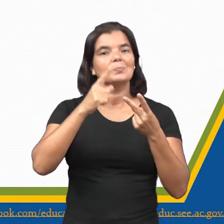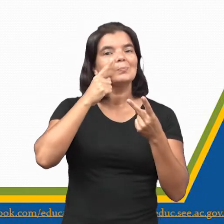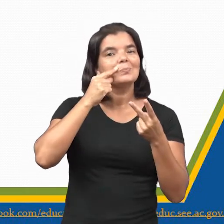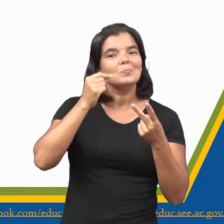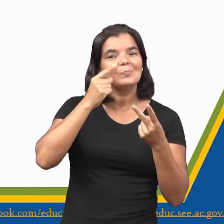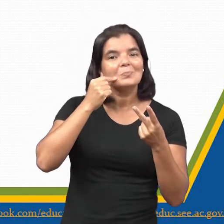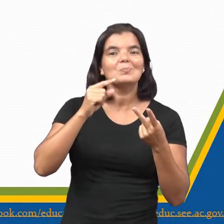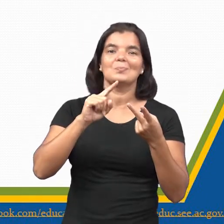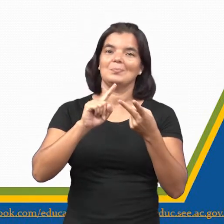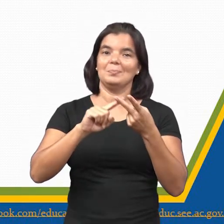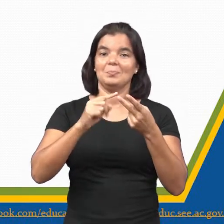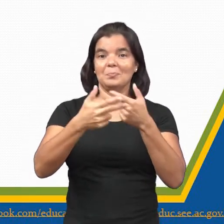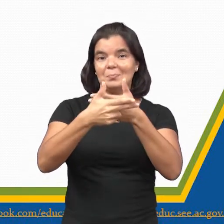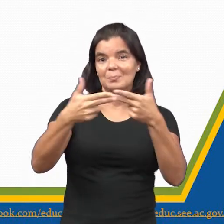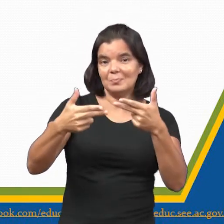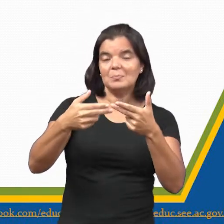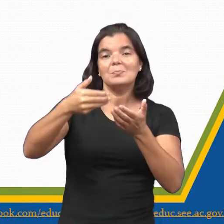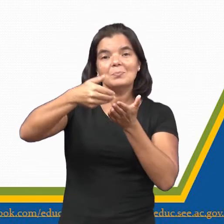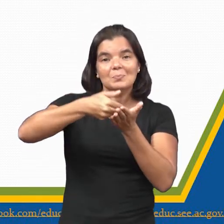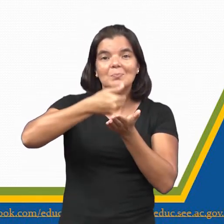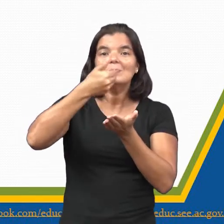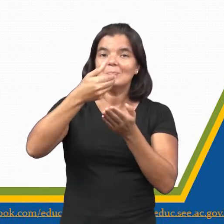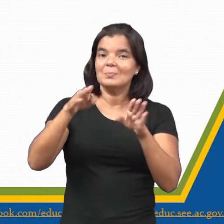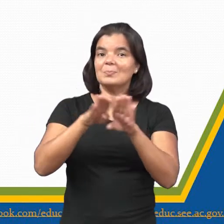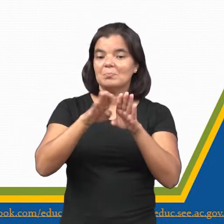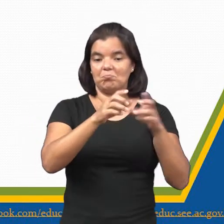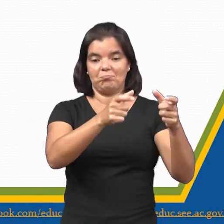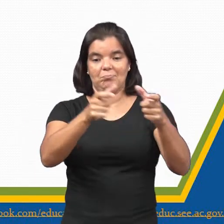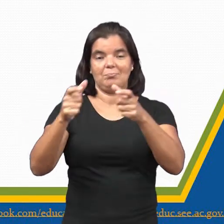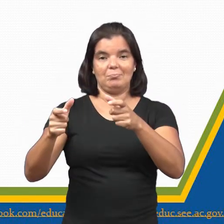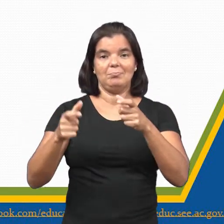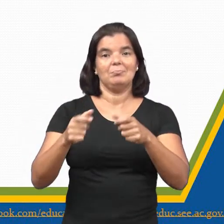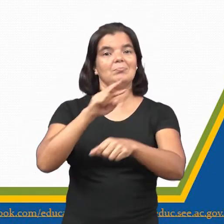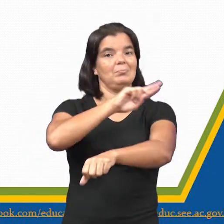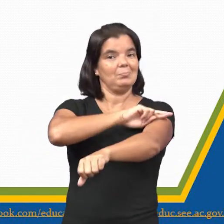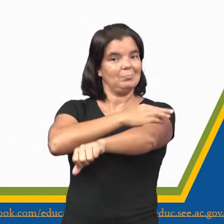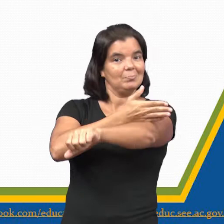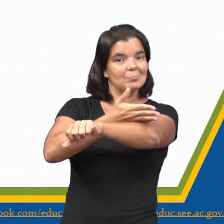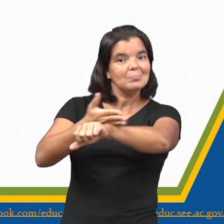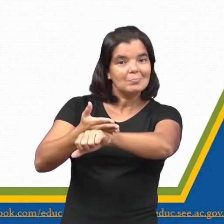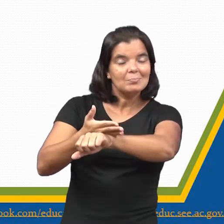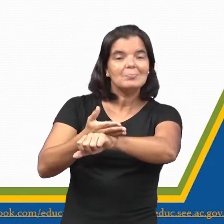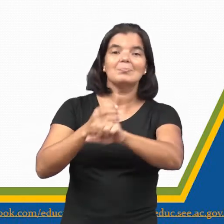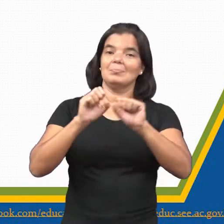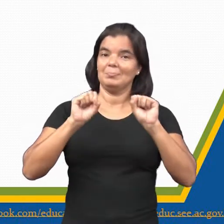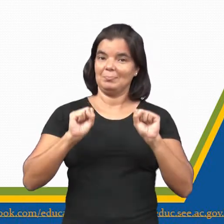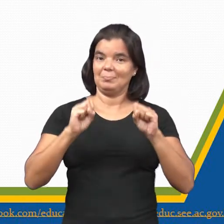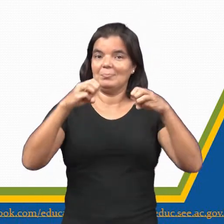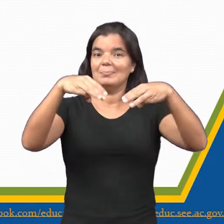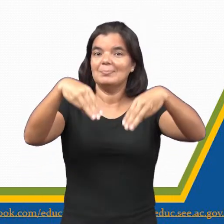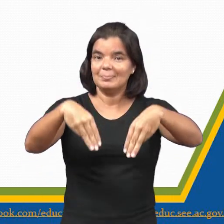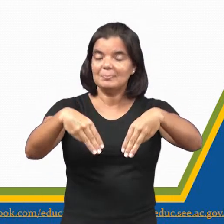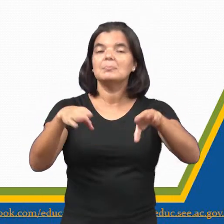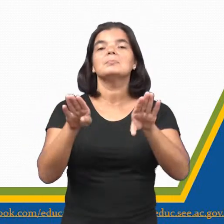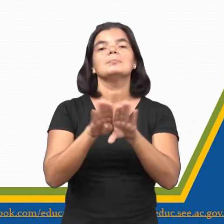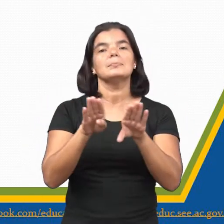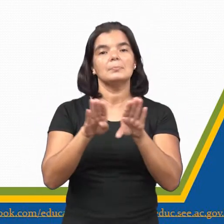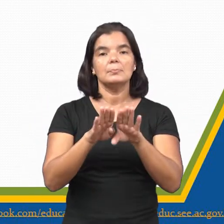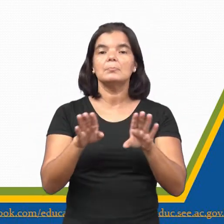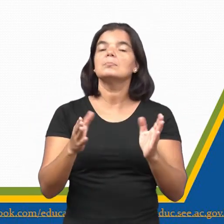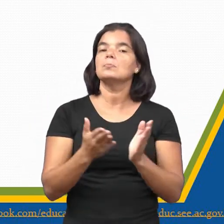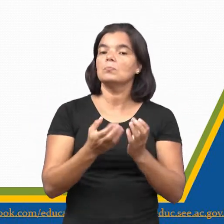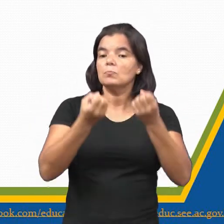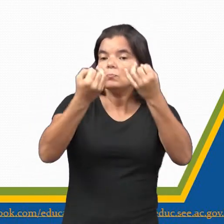gato, objetos como colher, lugares como Rio Branco, Sena Madureira. Pode também